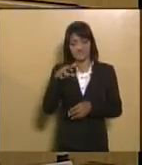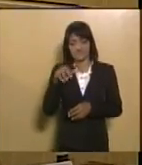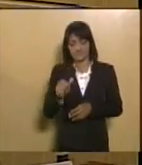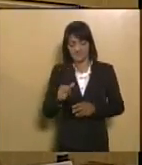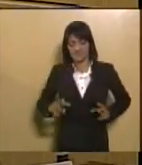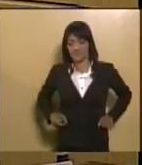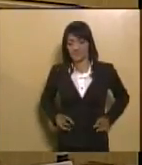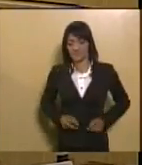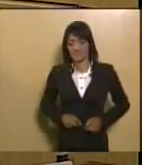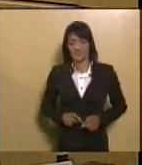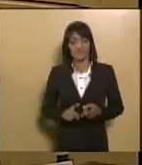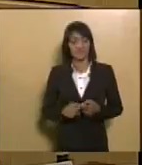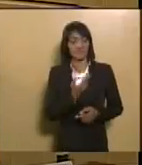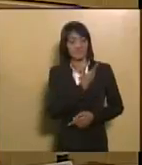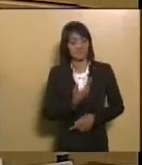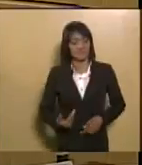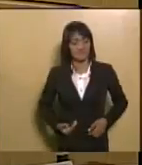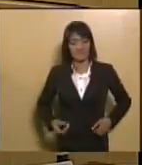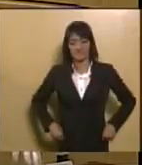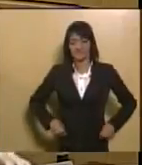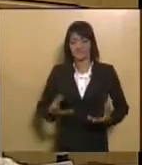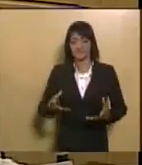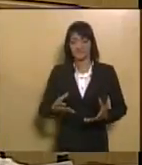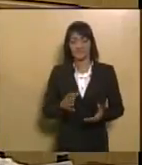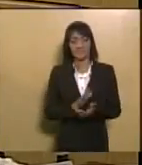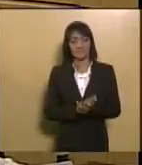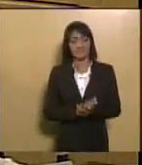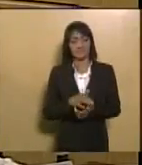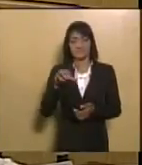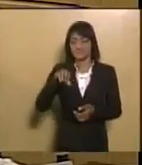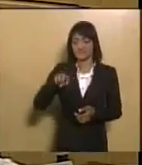câncer. O governo gastou da sua receita